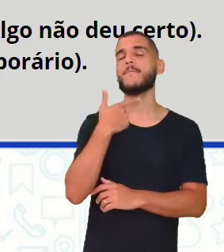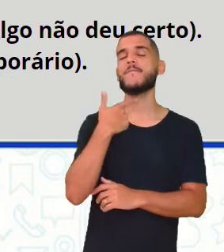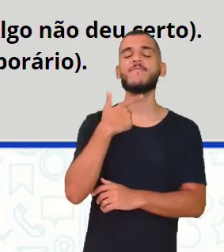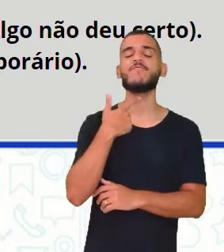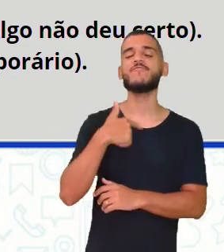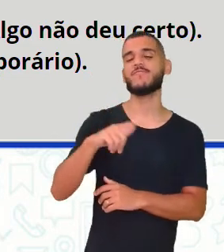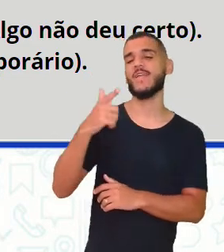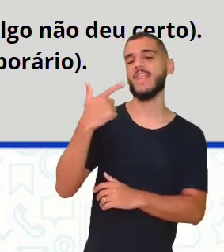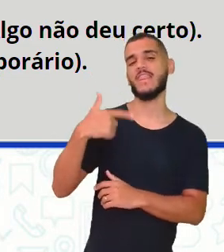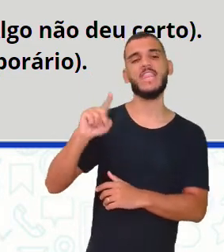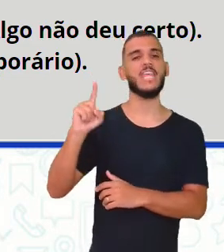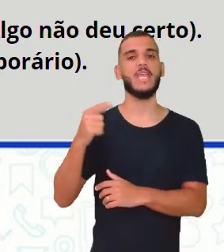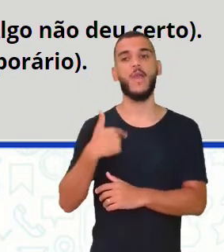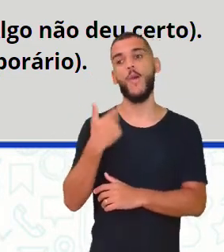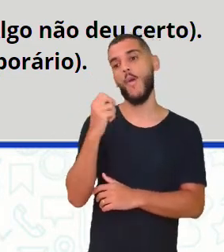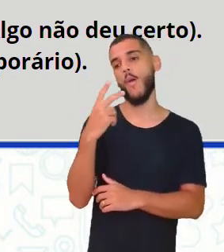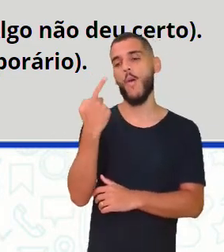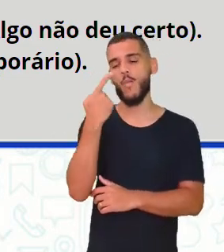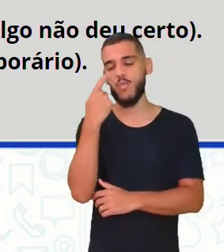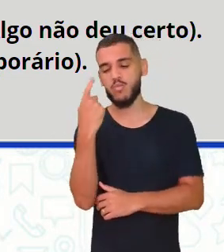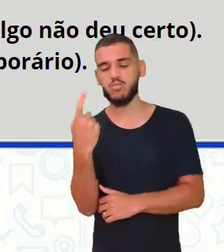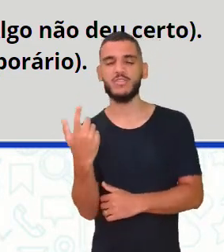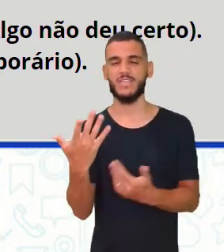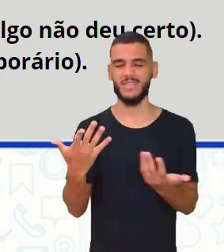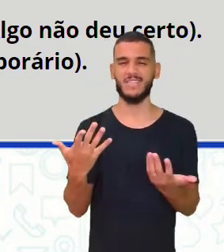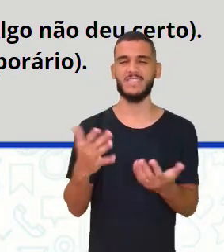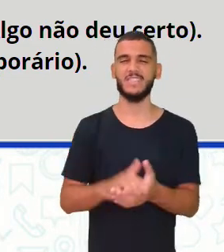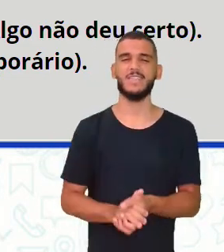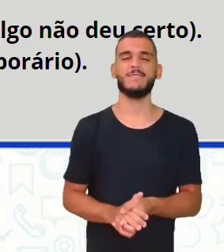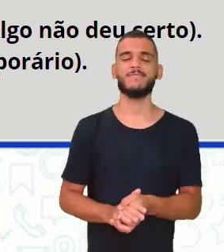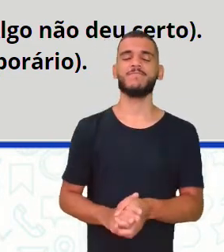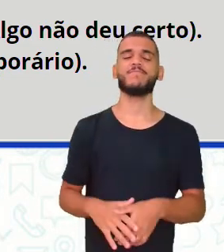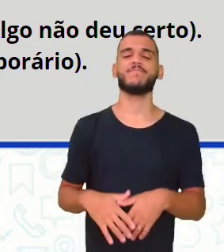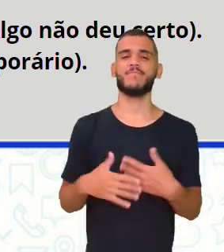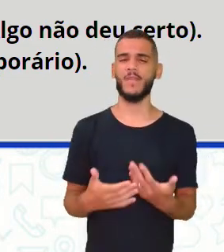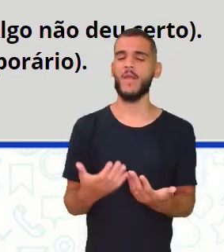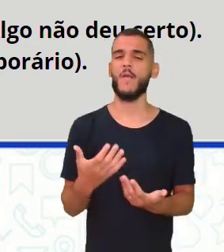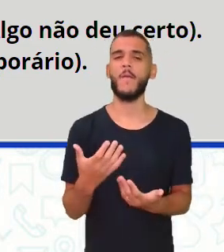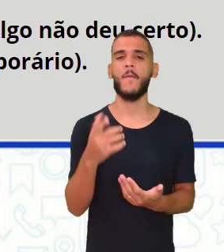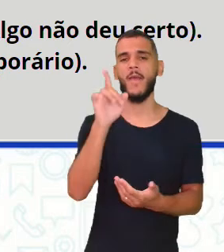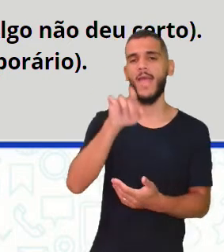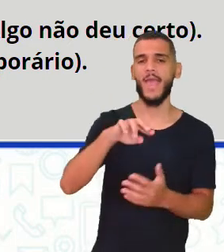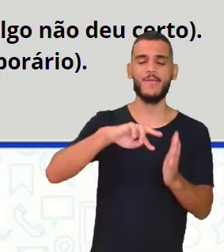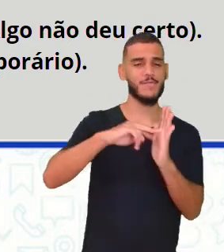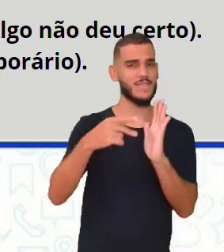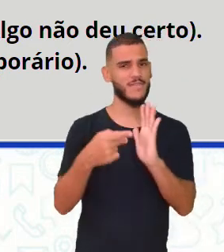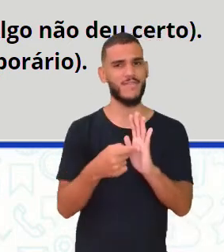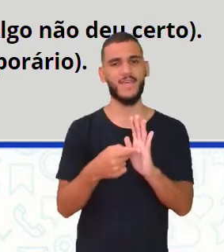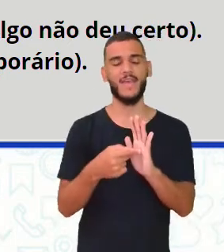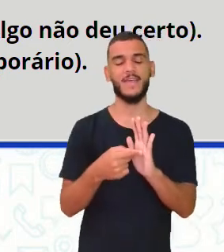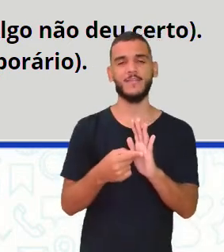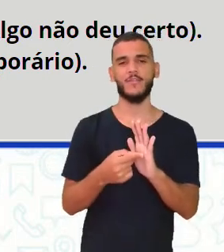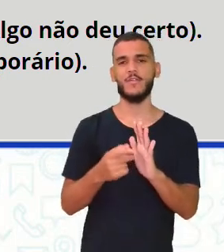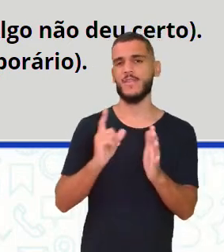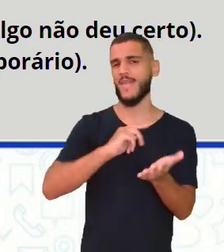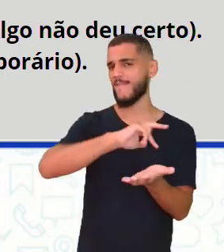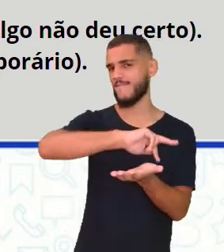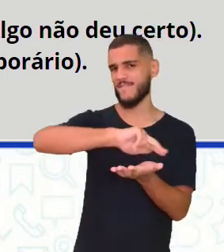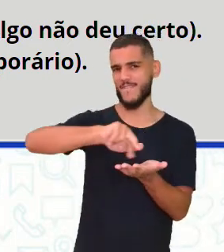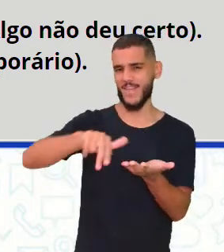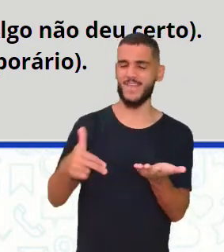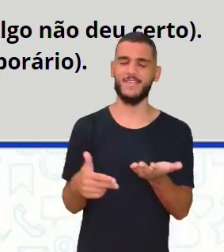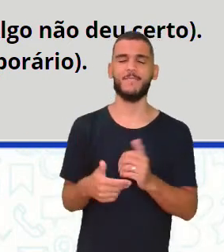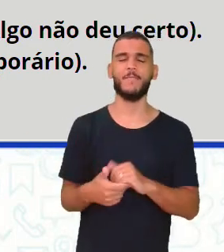estou interessado, não é? Então, tem o sentido, o significado, quando falamos estou a fim de ir